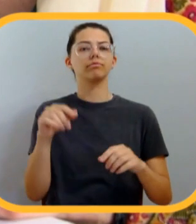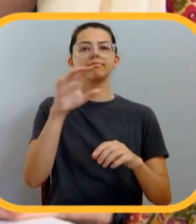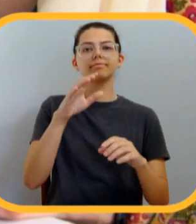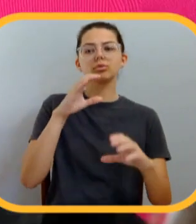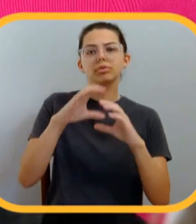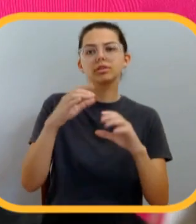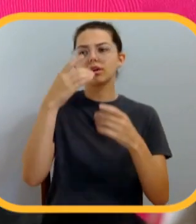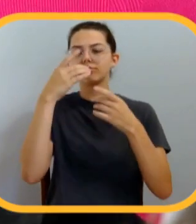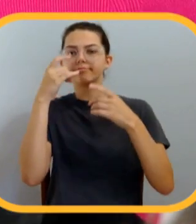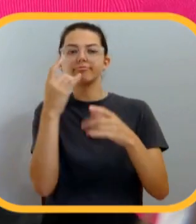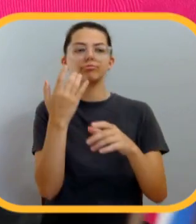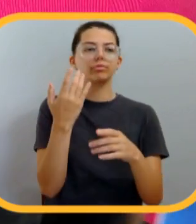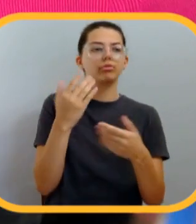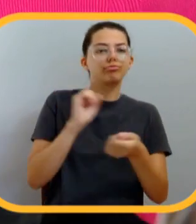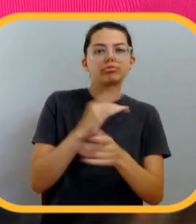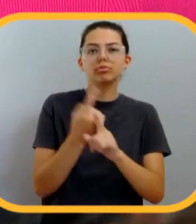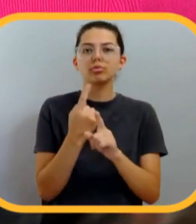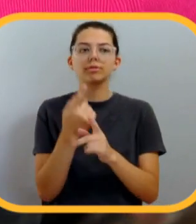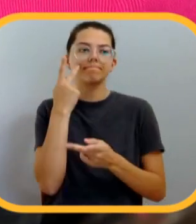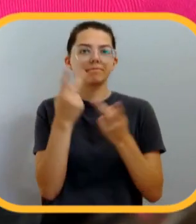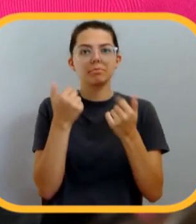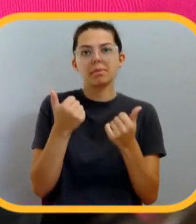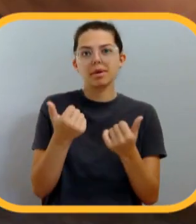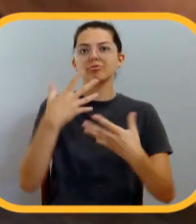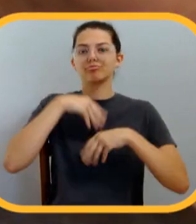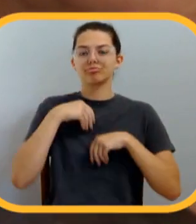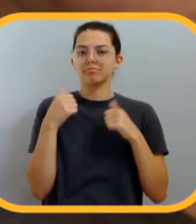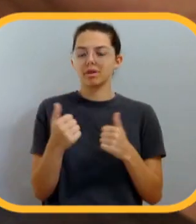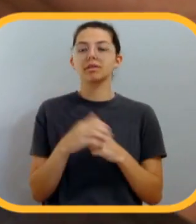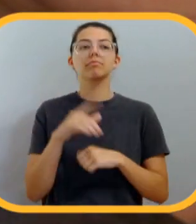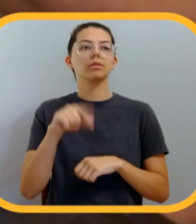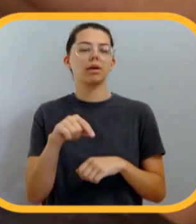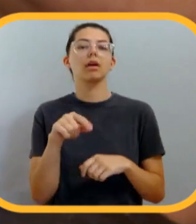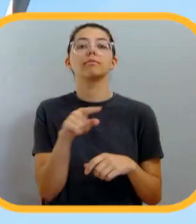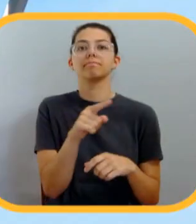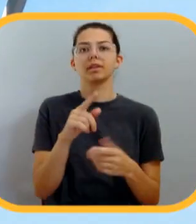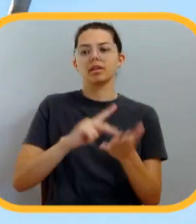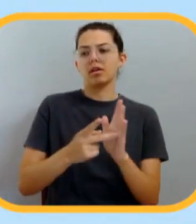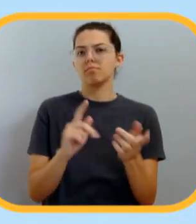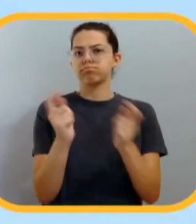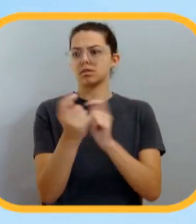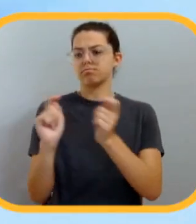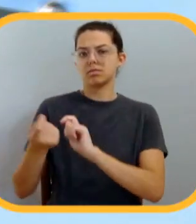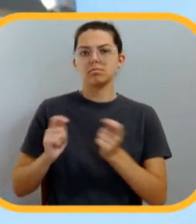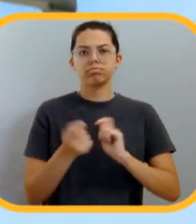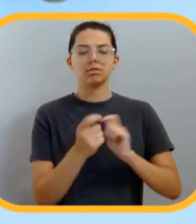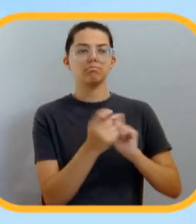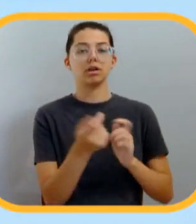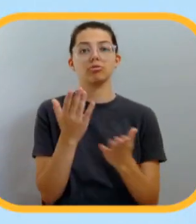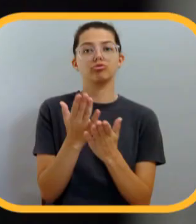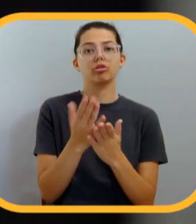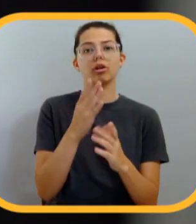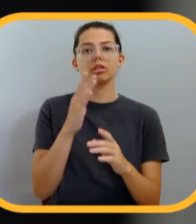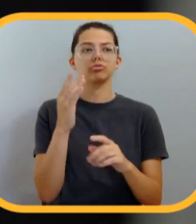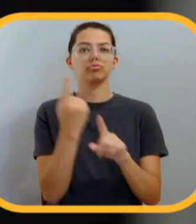eficazmente os média nos mais diversos domínios da sociedade da informação. Neste sentido, e confrontados com múltiplas transformações